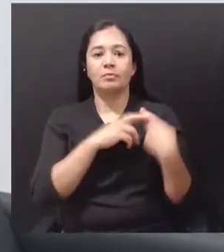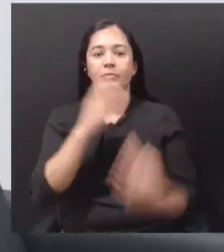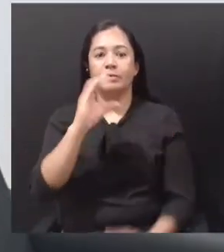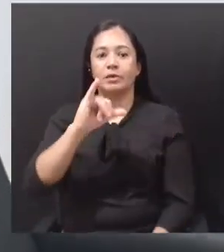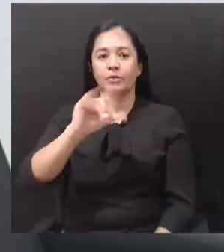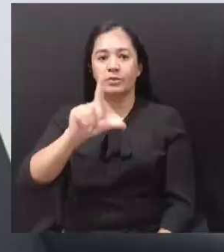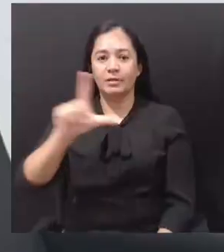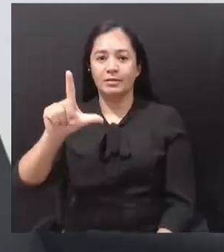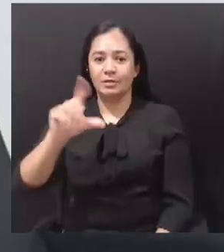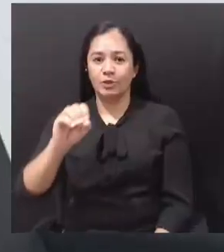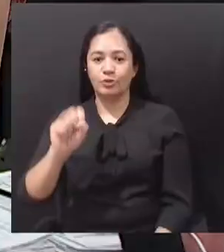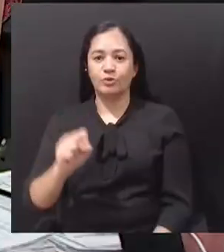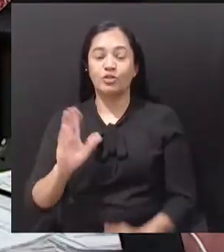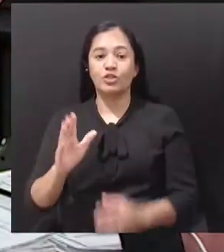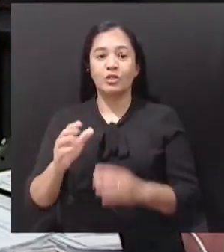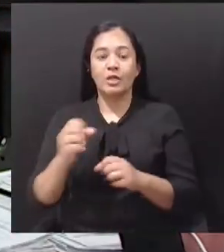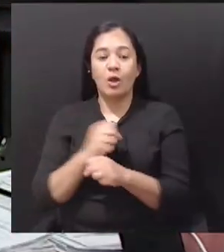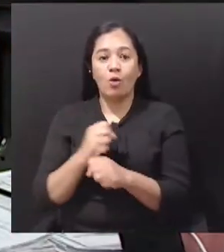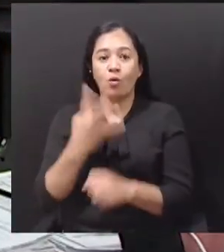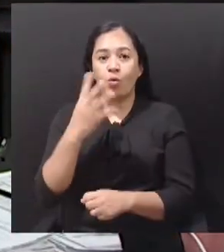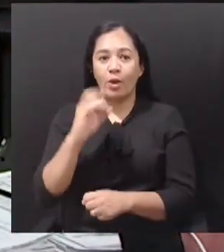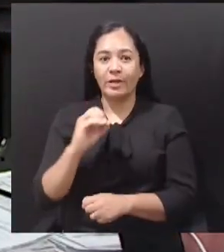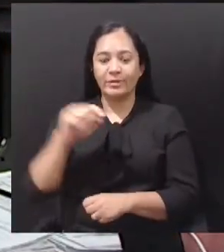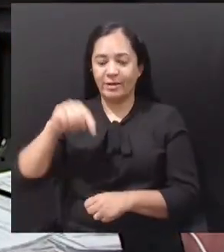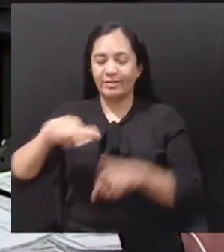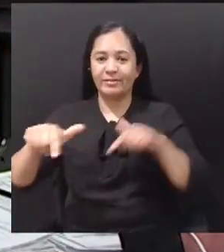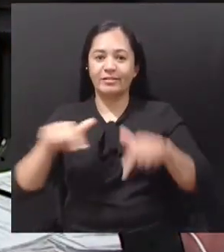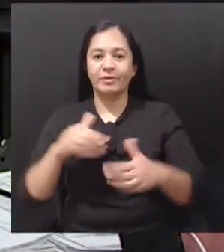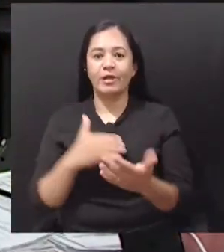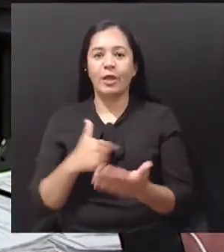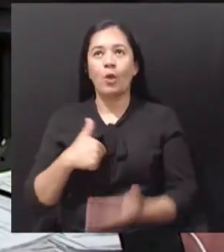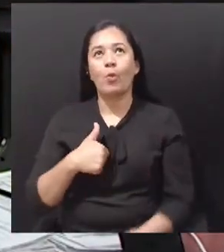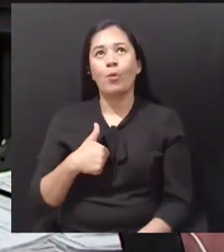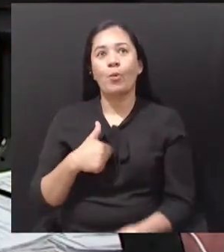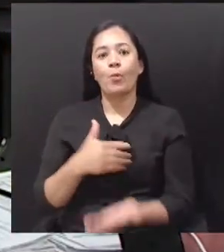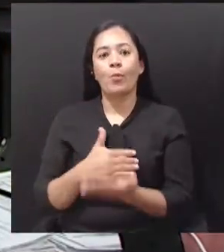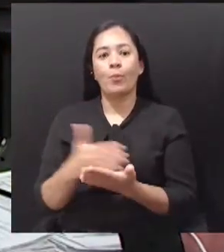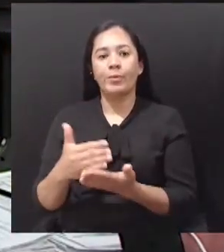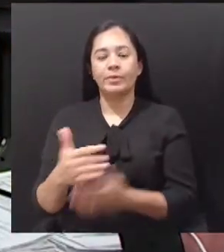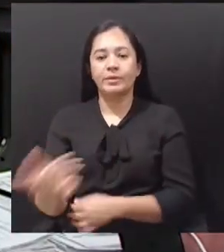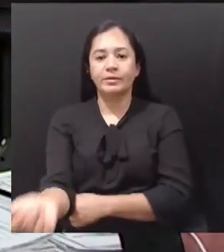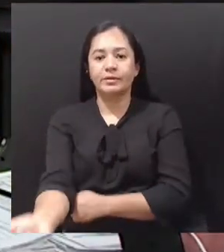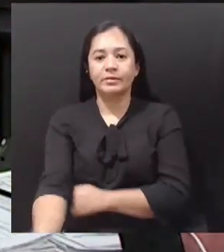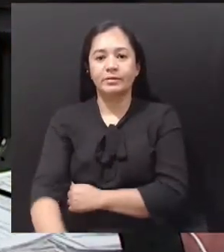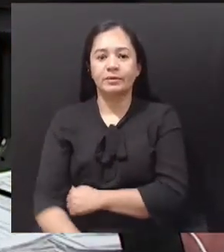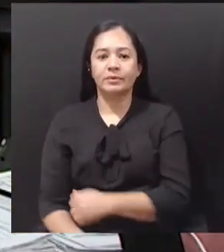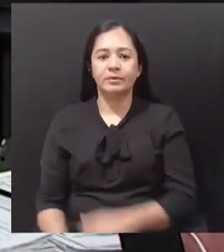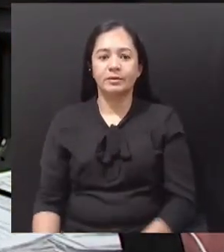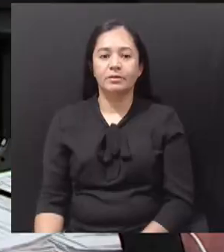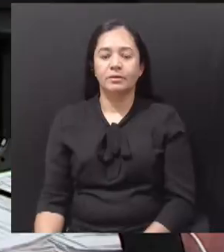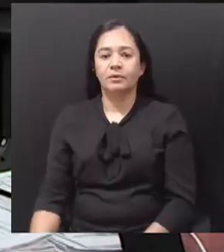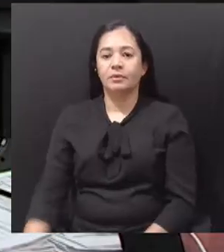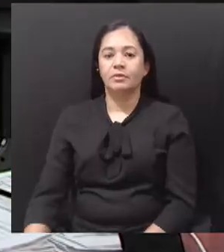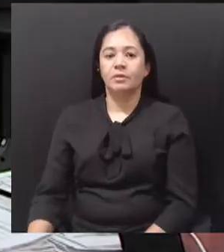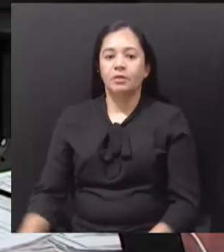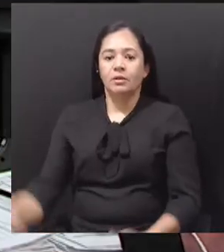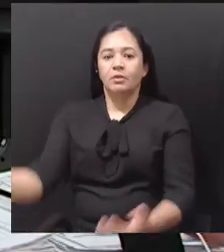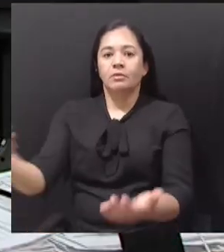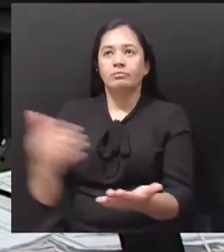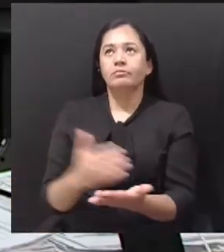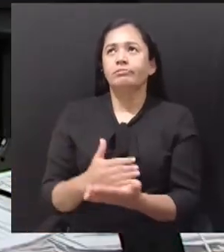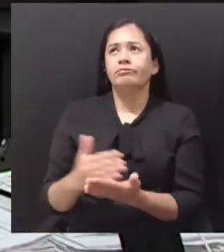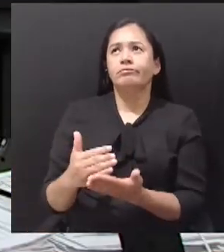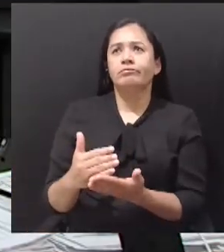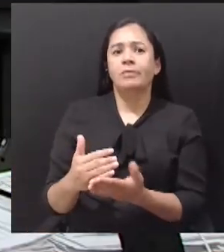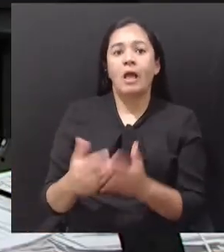mais de 40 anos. Eu comecei aqui desde o início, né? Desde até antes